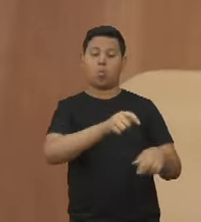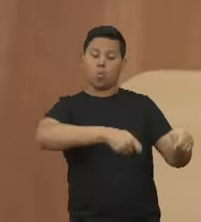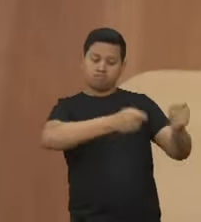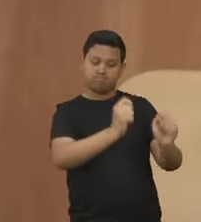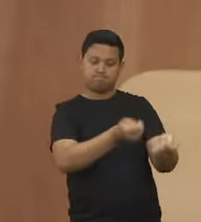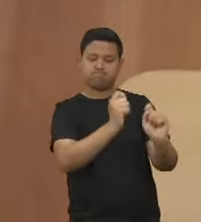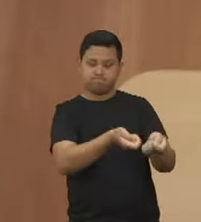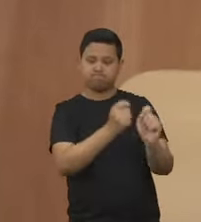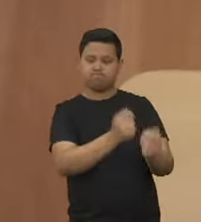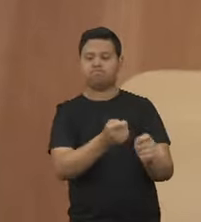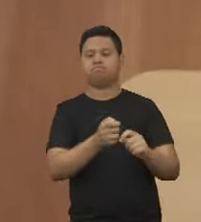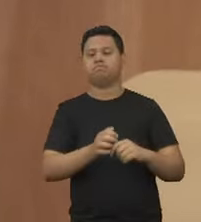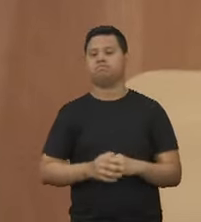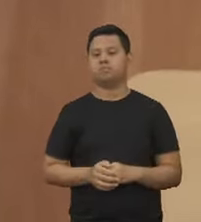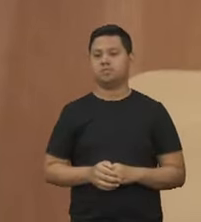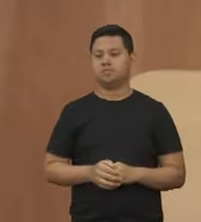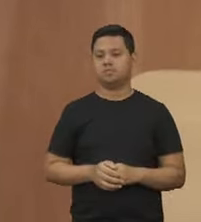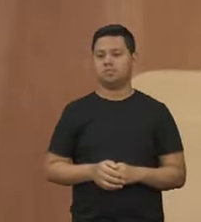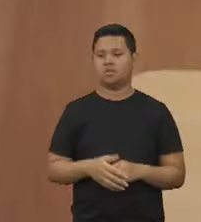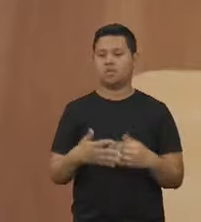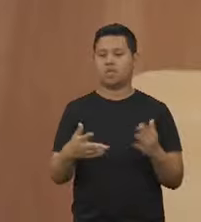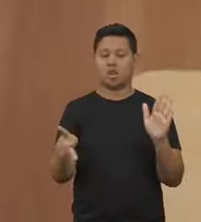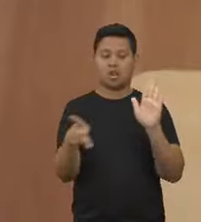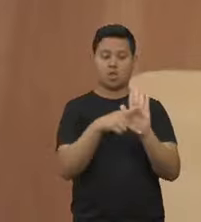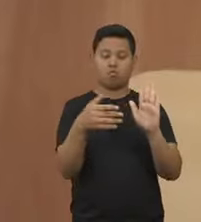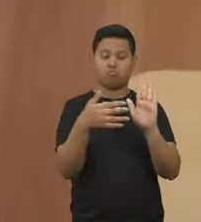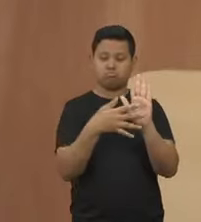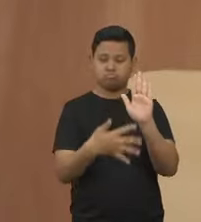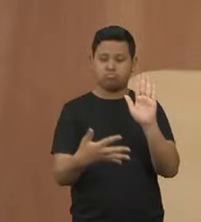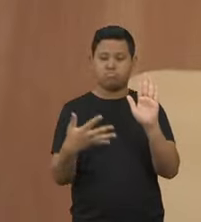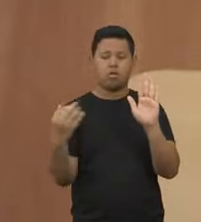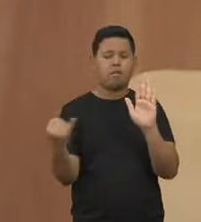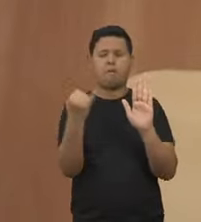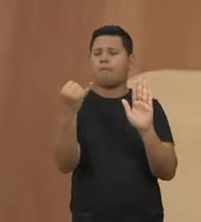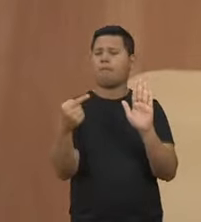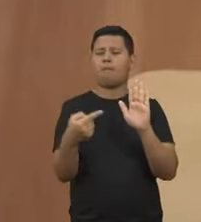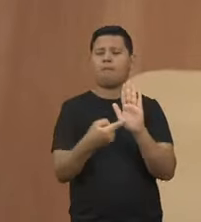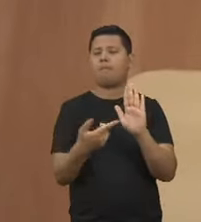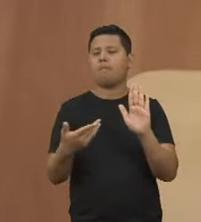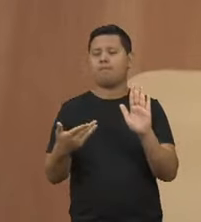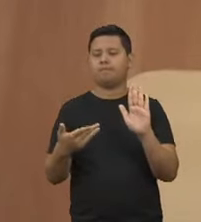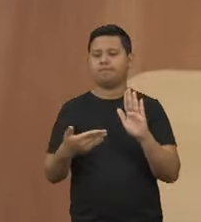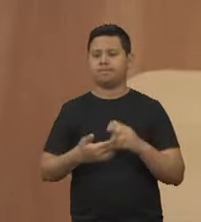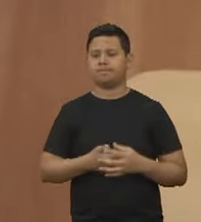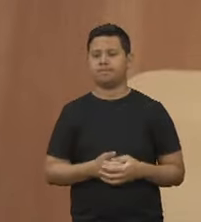faz. Então, como eu disse, é um projeto muito importante, muito,